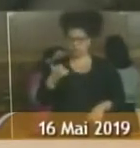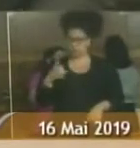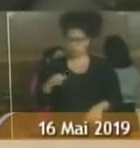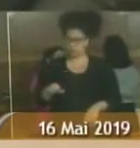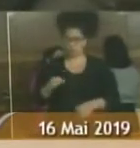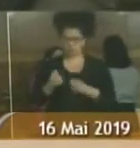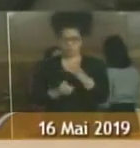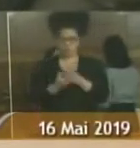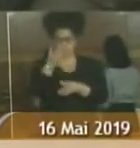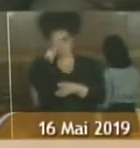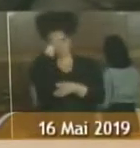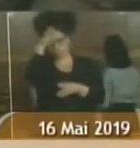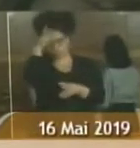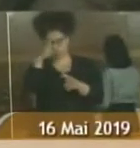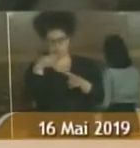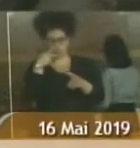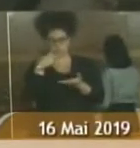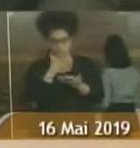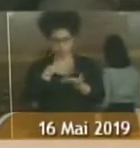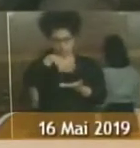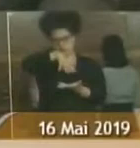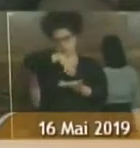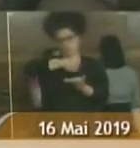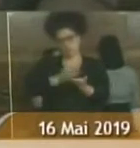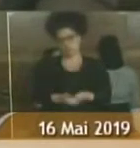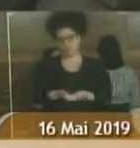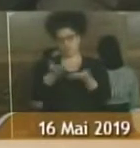municipal, encaminhando em apenso cópia do ofício número